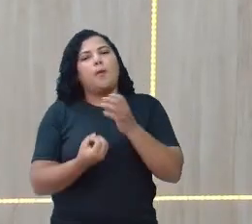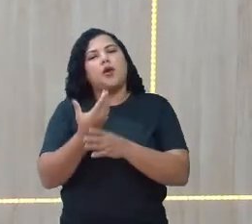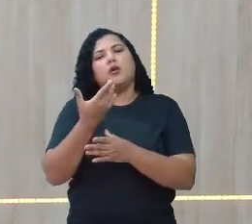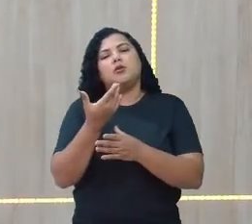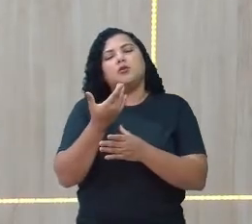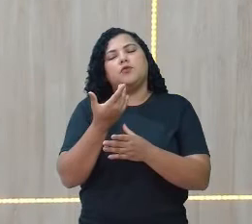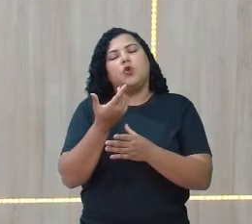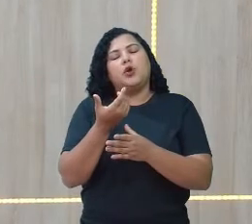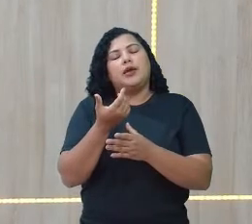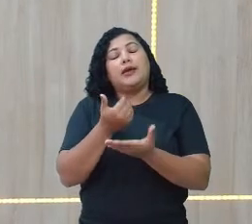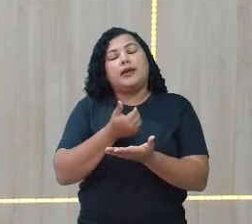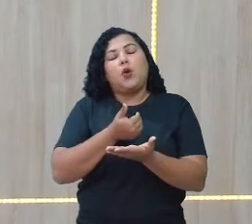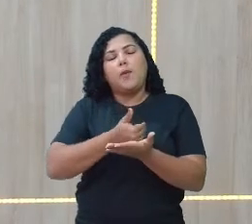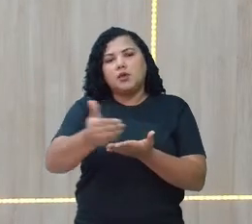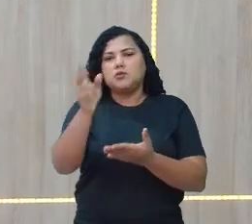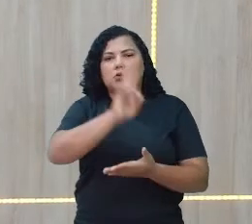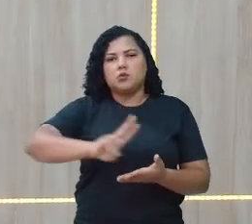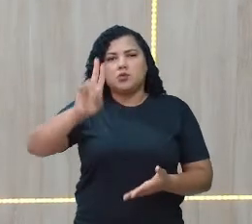fato, em